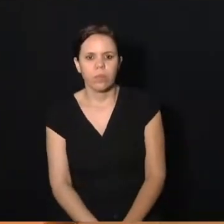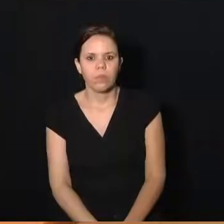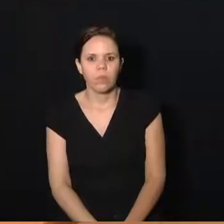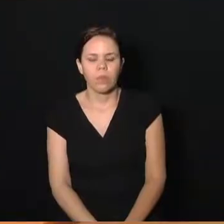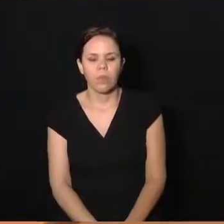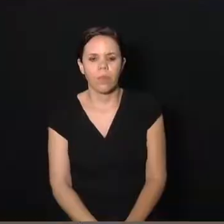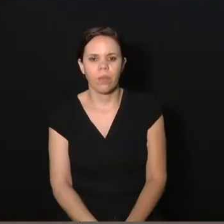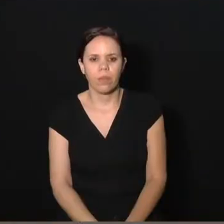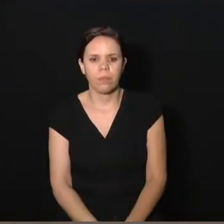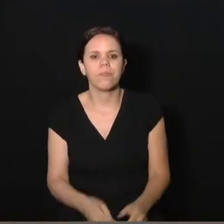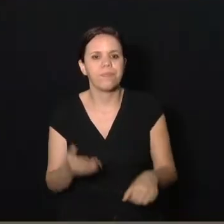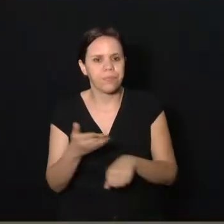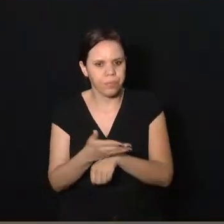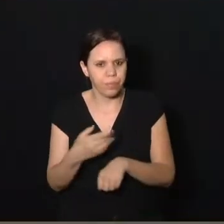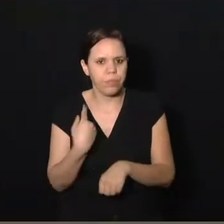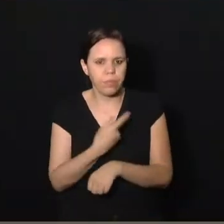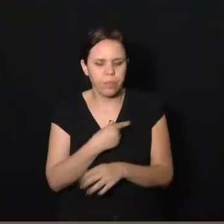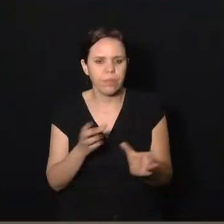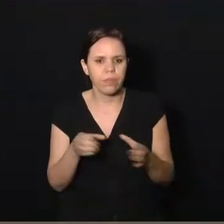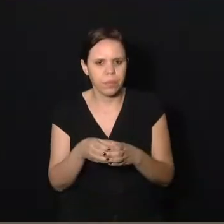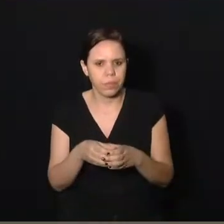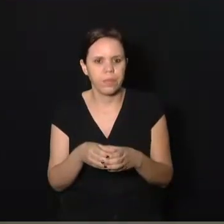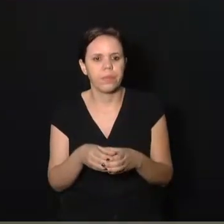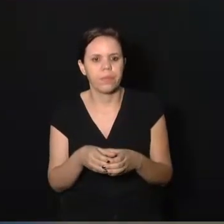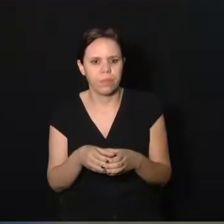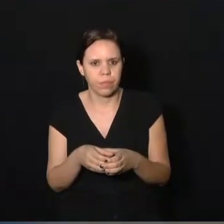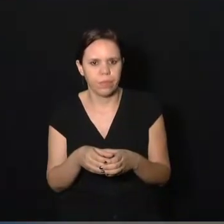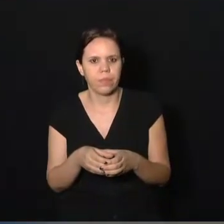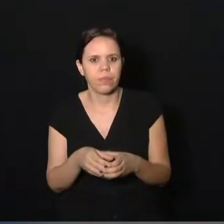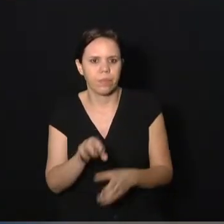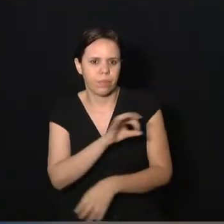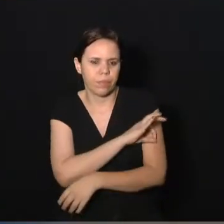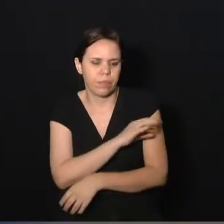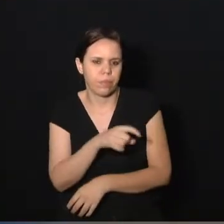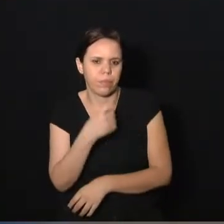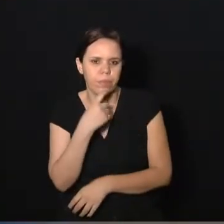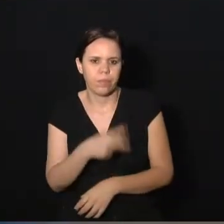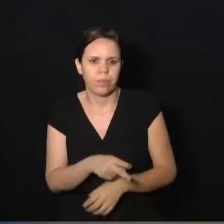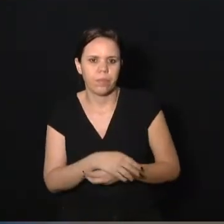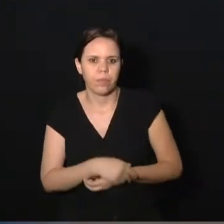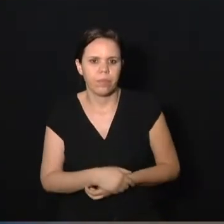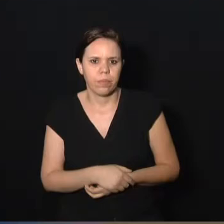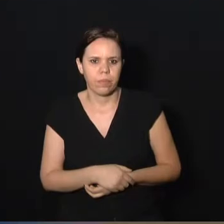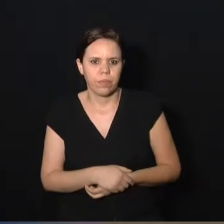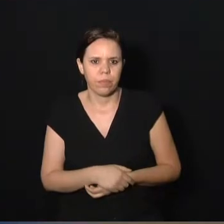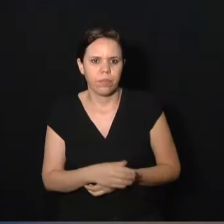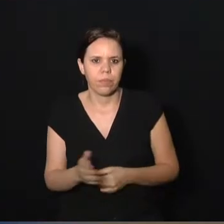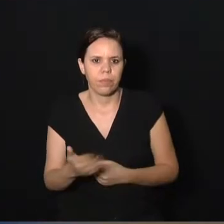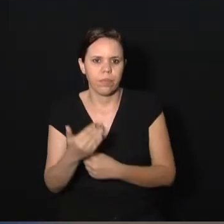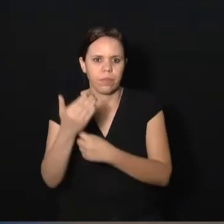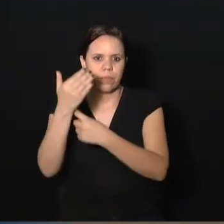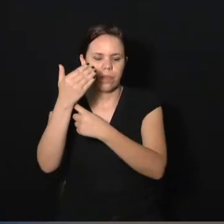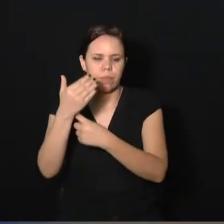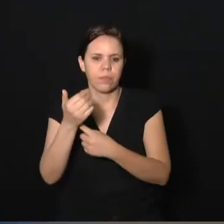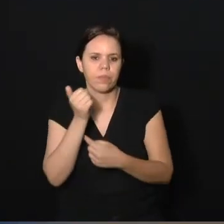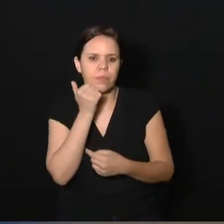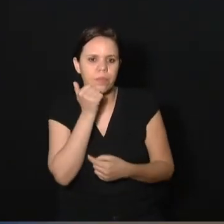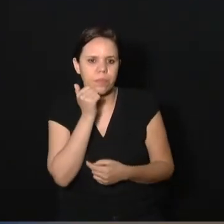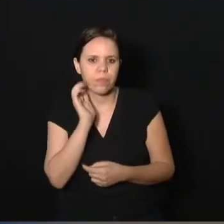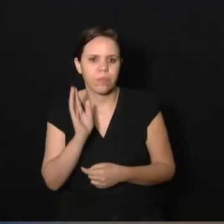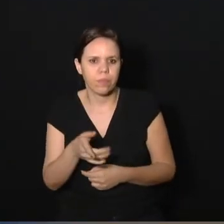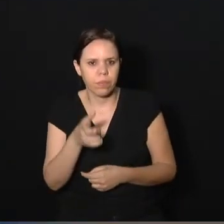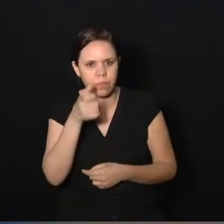A gente participa também do Conselho Municipal, né, de Campinas, de Ciência e Tecnologia, e então a gente já